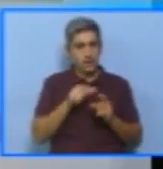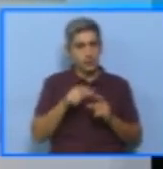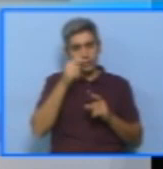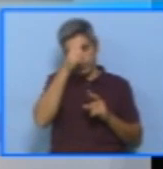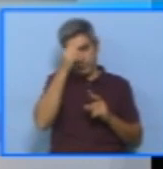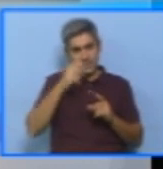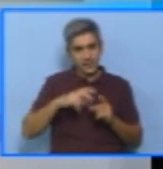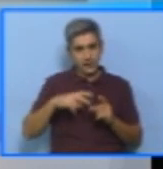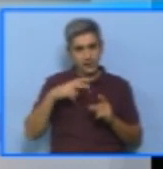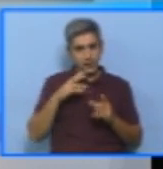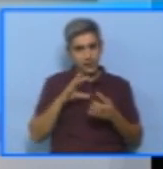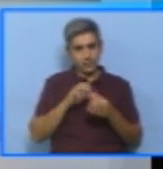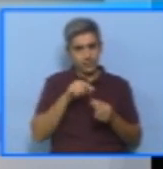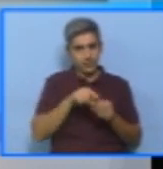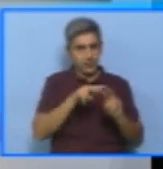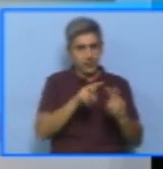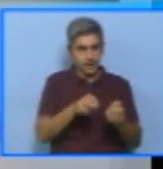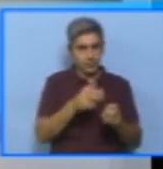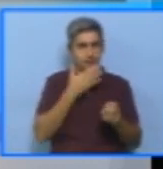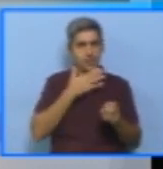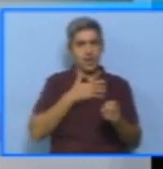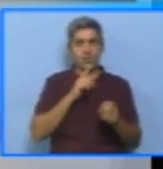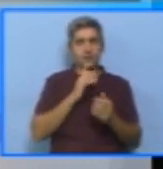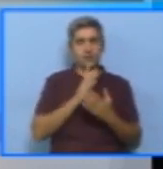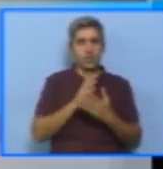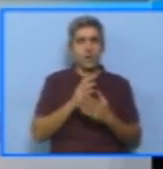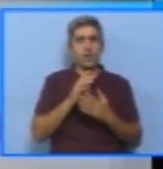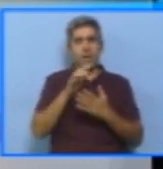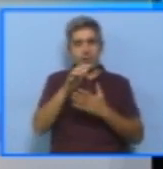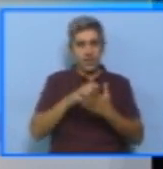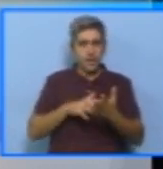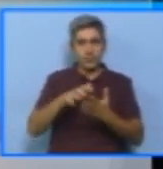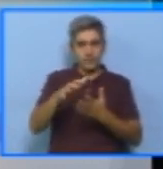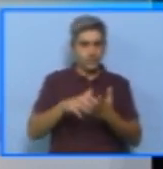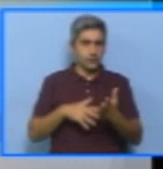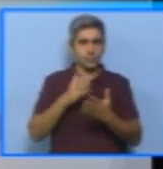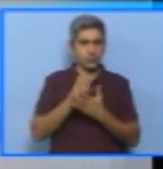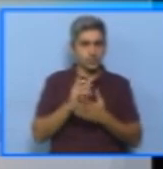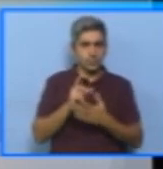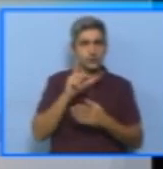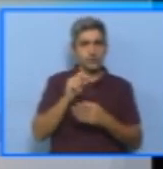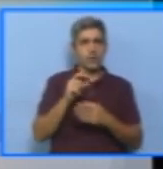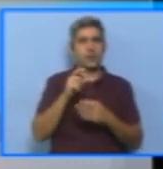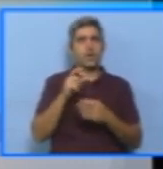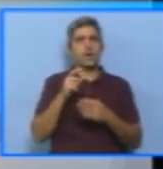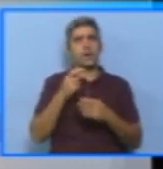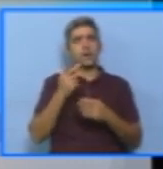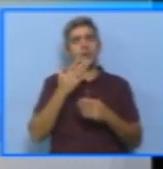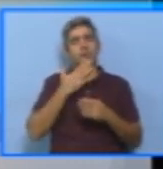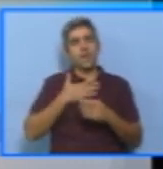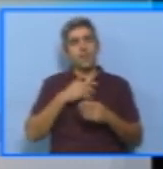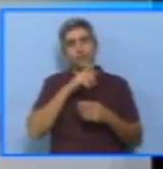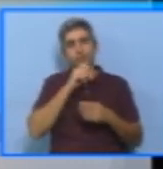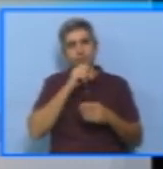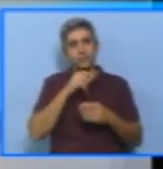nesta vivência, em que nos fornece não apenas textos para podermos atuar e